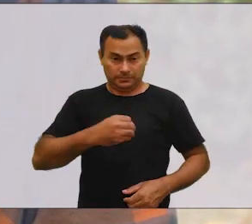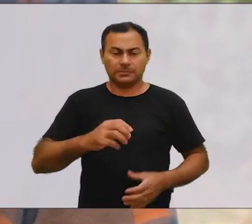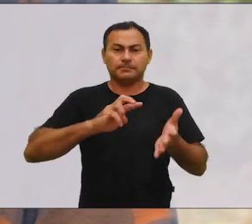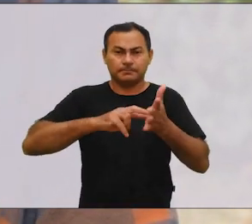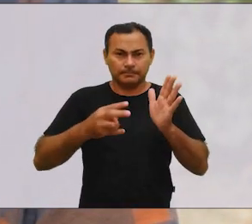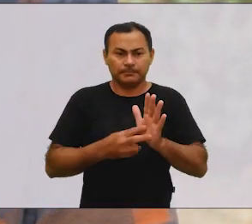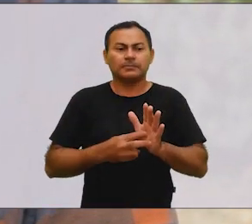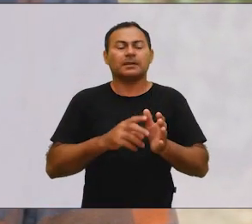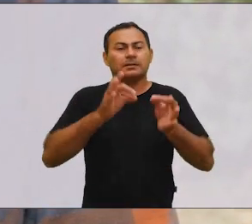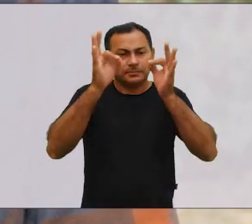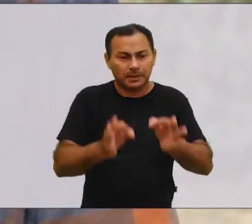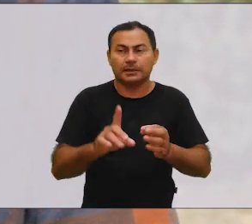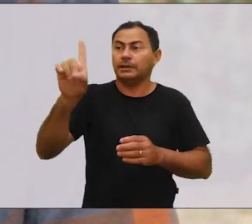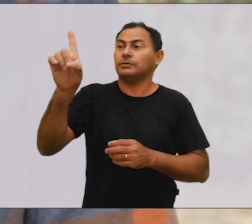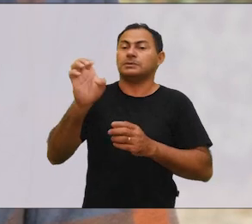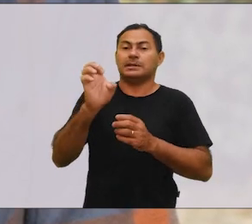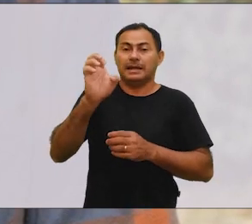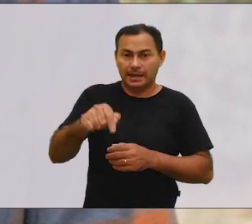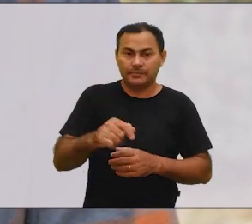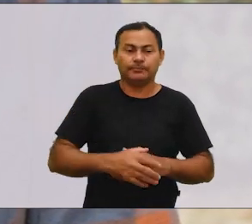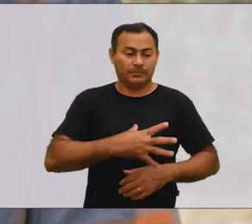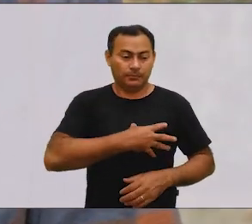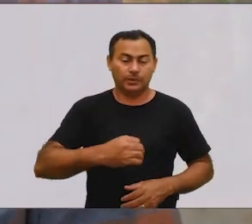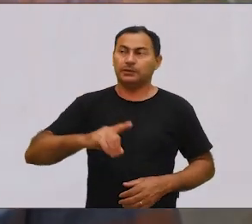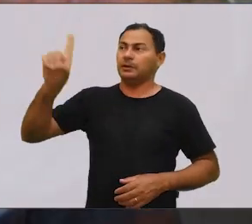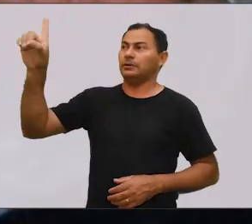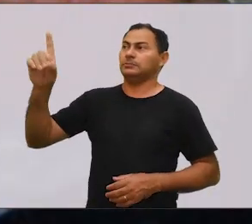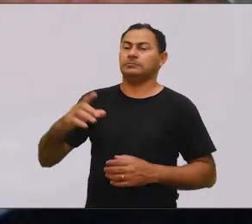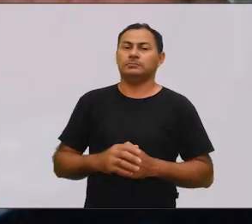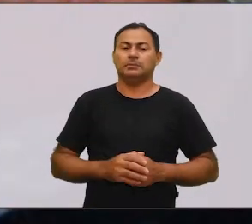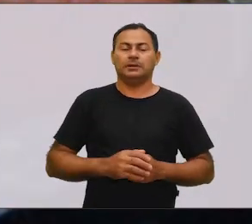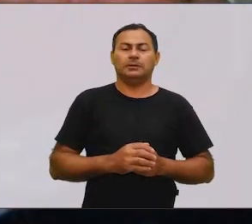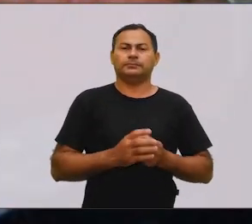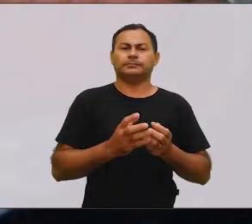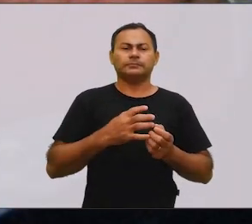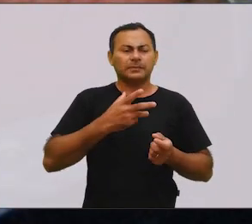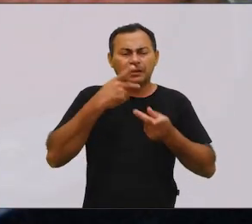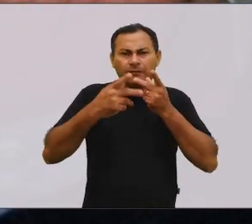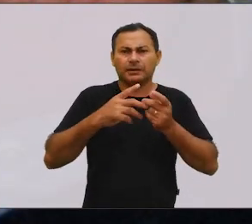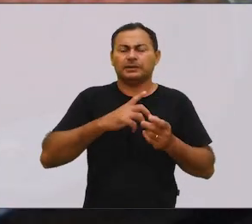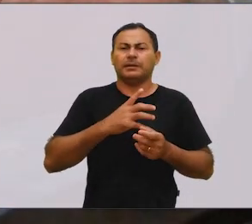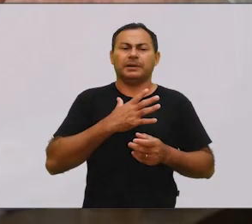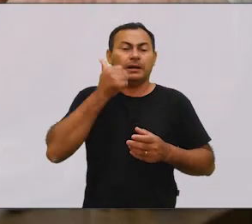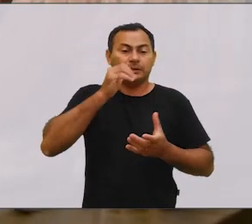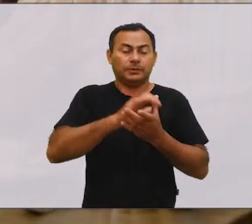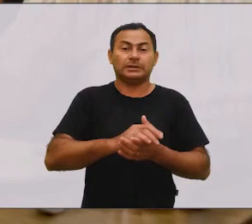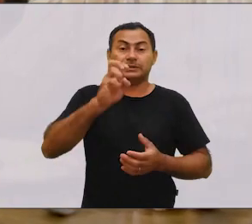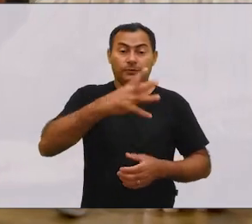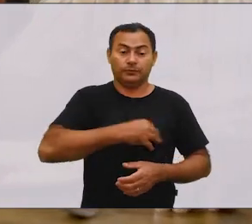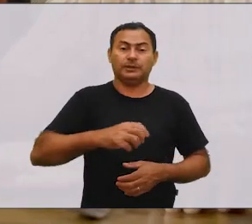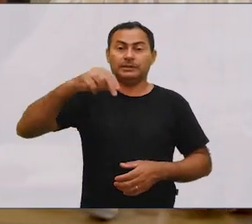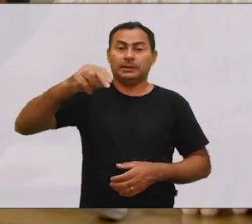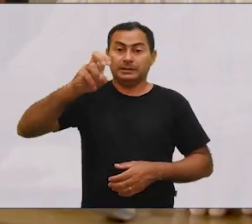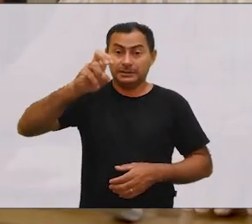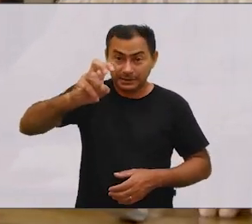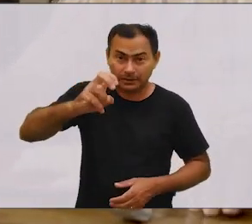O que quer dizer que eles são exatamente como Deus é. Eles são filhos. Dick Woodward diz assim: minha esposa e eu temos 5 filhos e 5 netos.